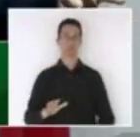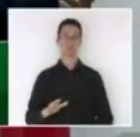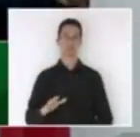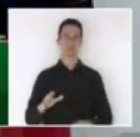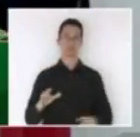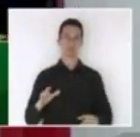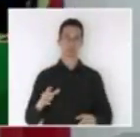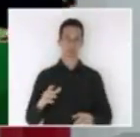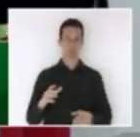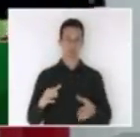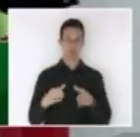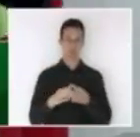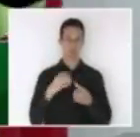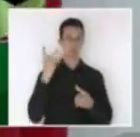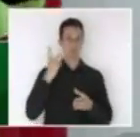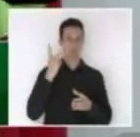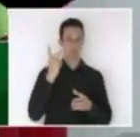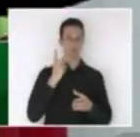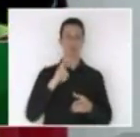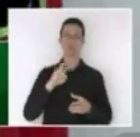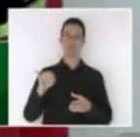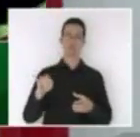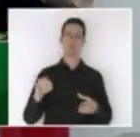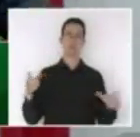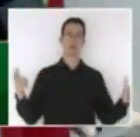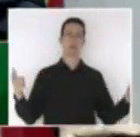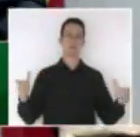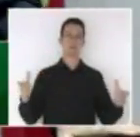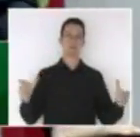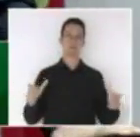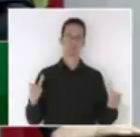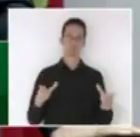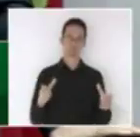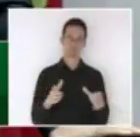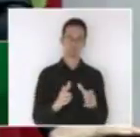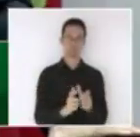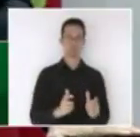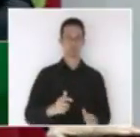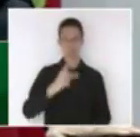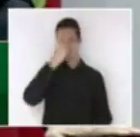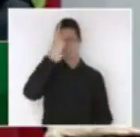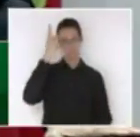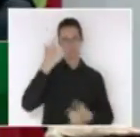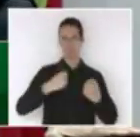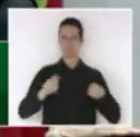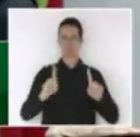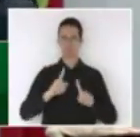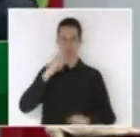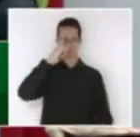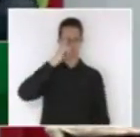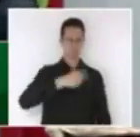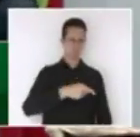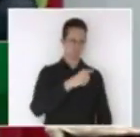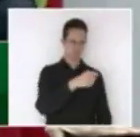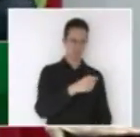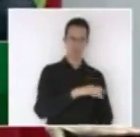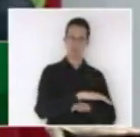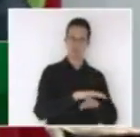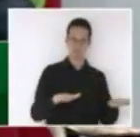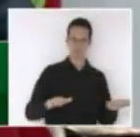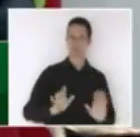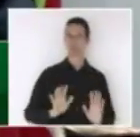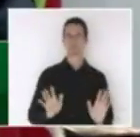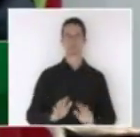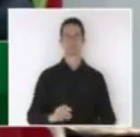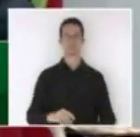esgotando, sem ninguém dizer quem deve permanecer ou quem deve se acabar. Então, a